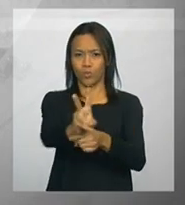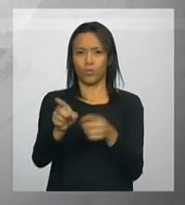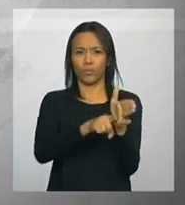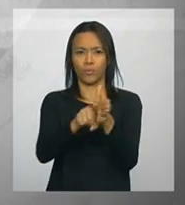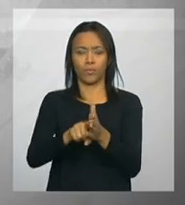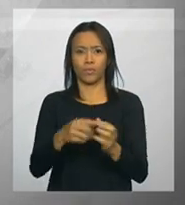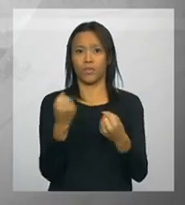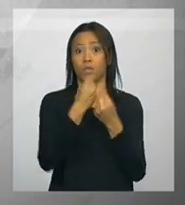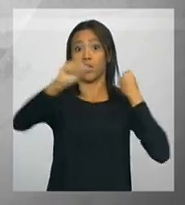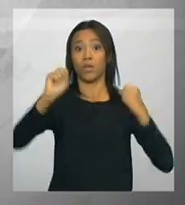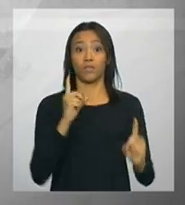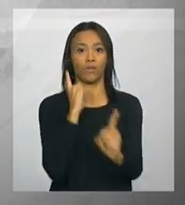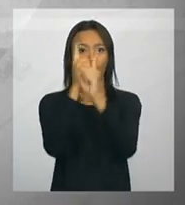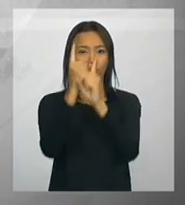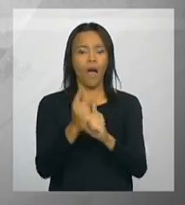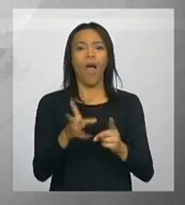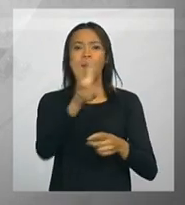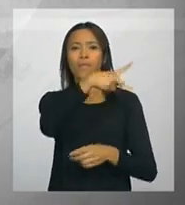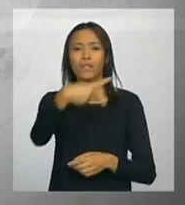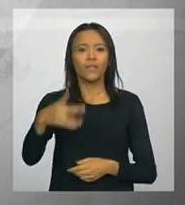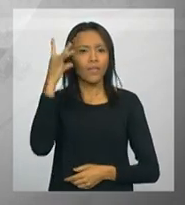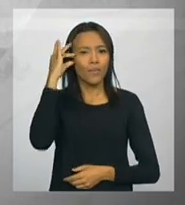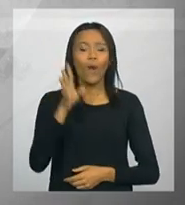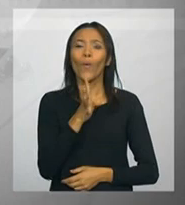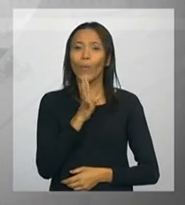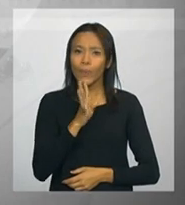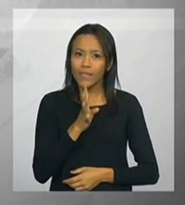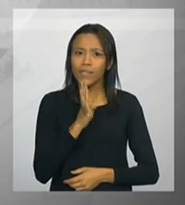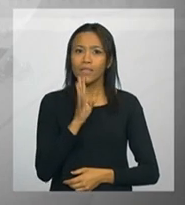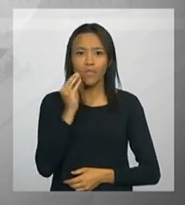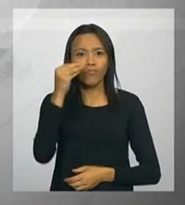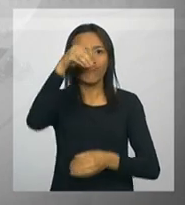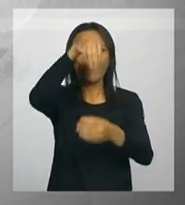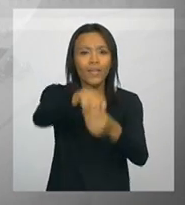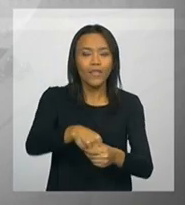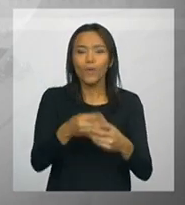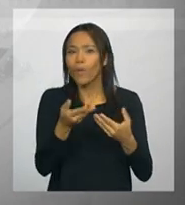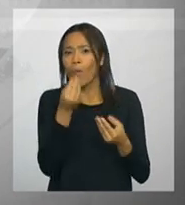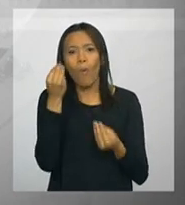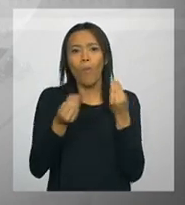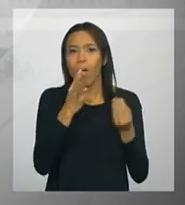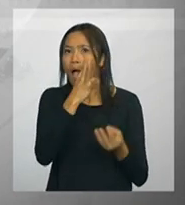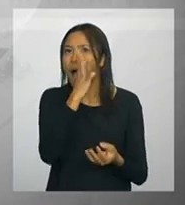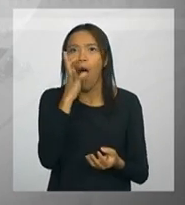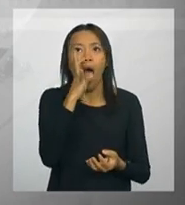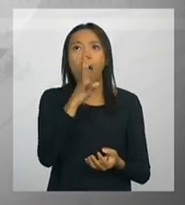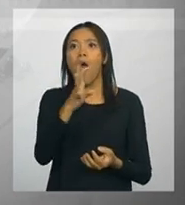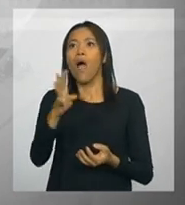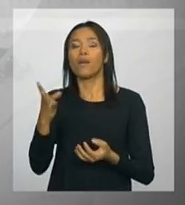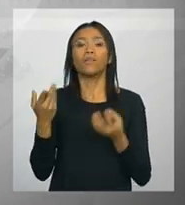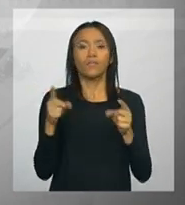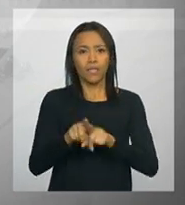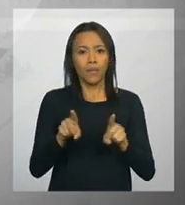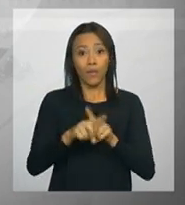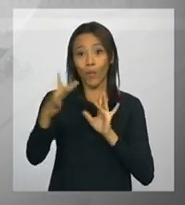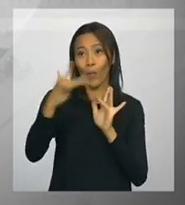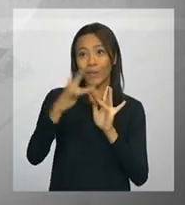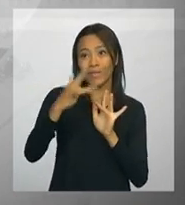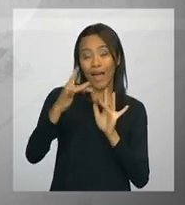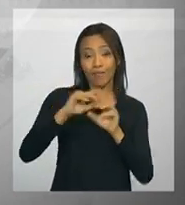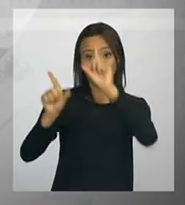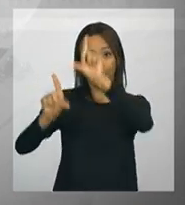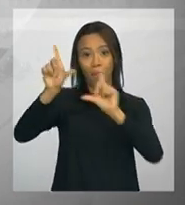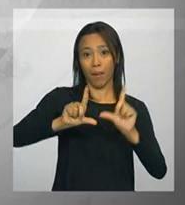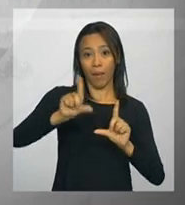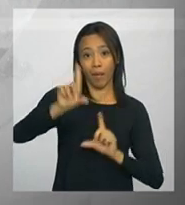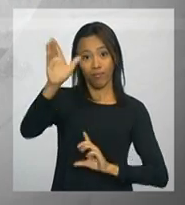Grandes Eventos. A presidenta Dilma Rousseff conheceu o Centro Integrado de Brasília e acompanhou um link interativo com os Centros de